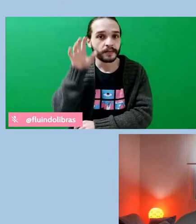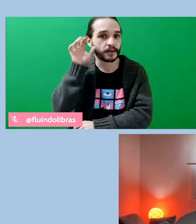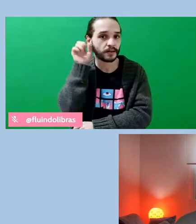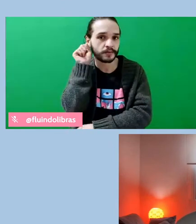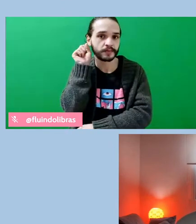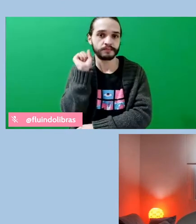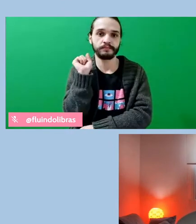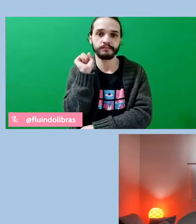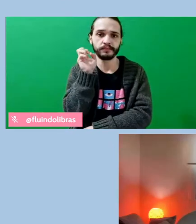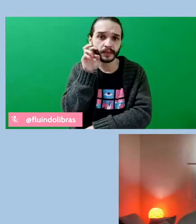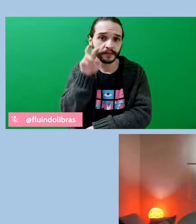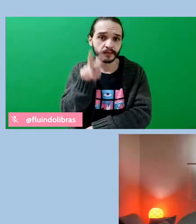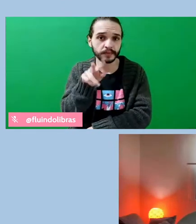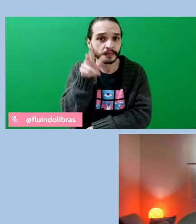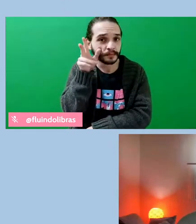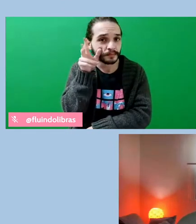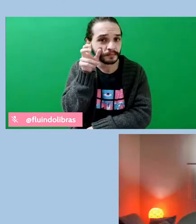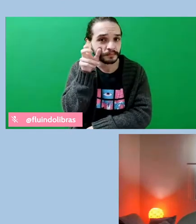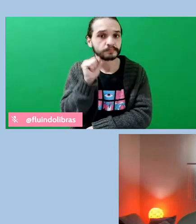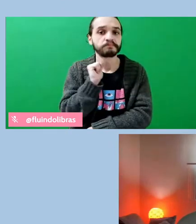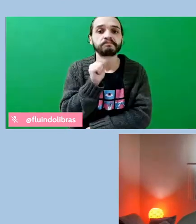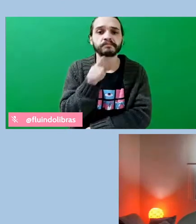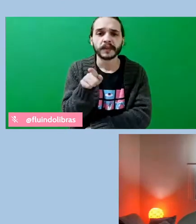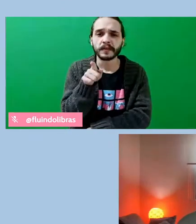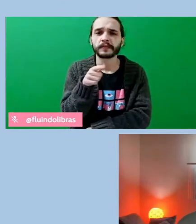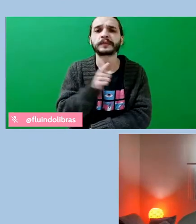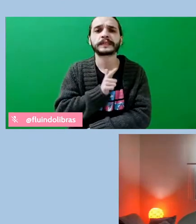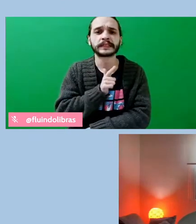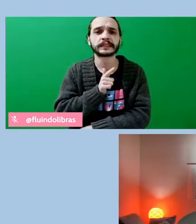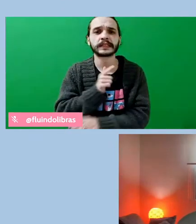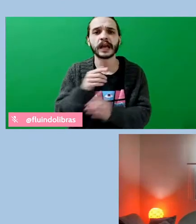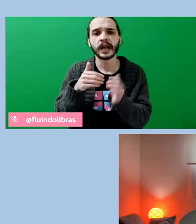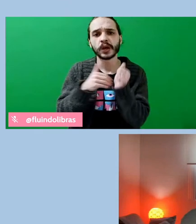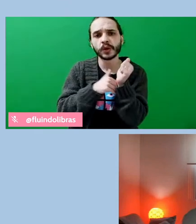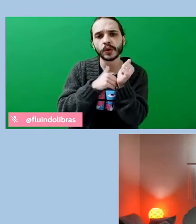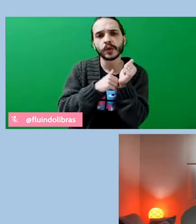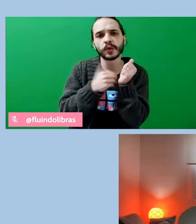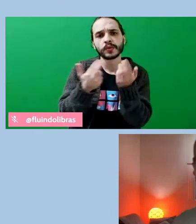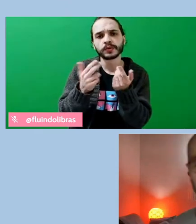Você tem esses códigos, né? Esses códigos semânticos que se